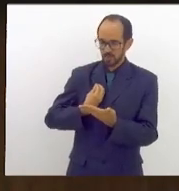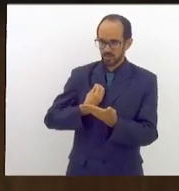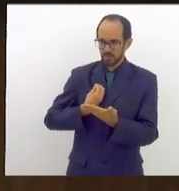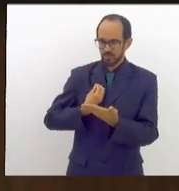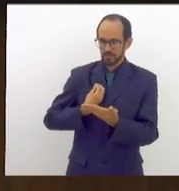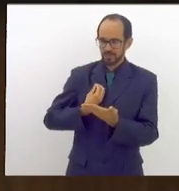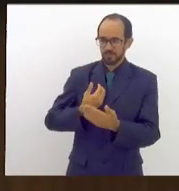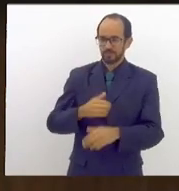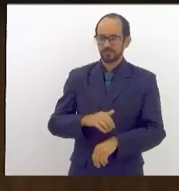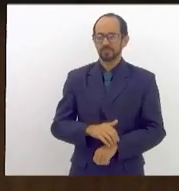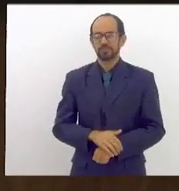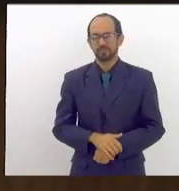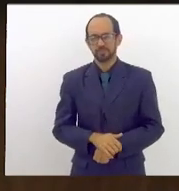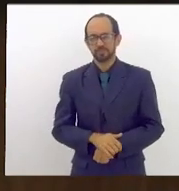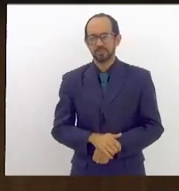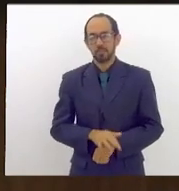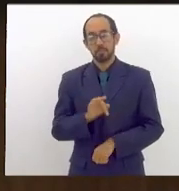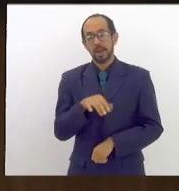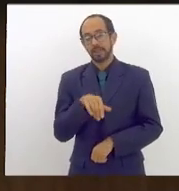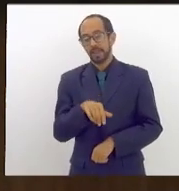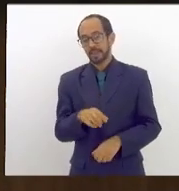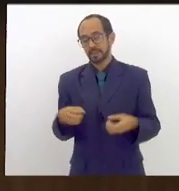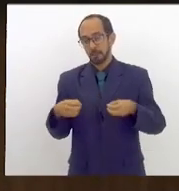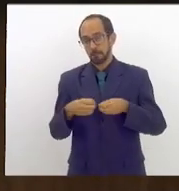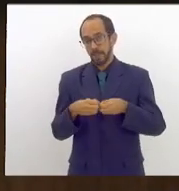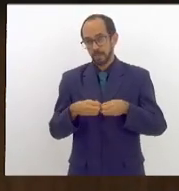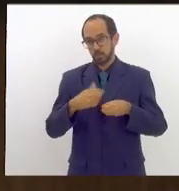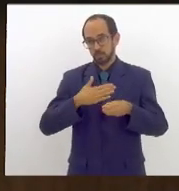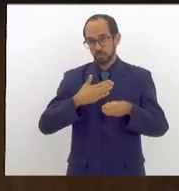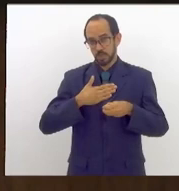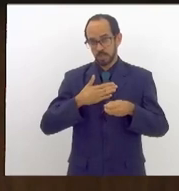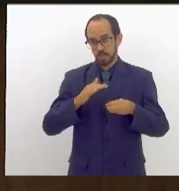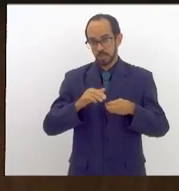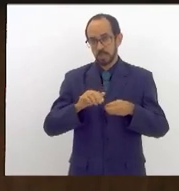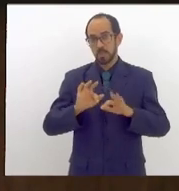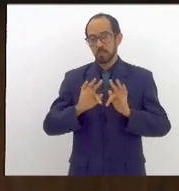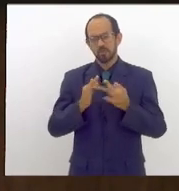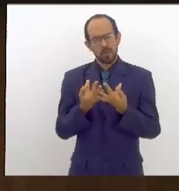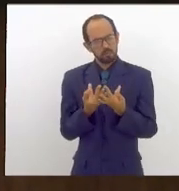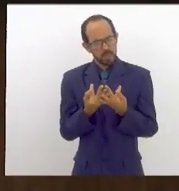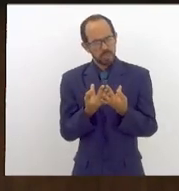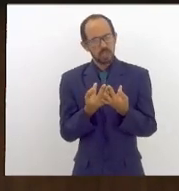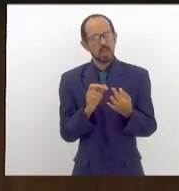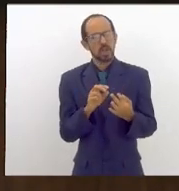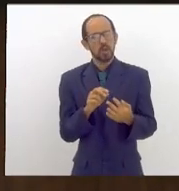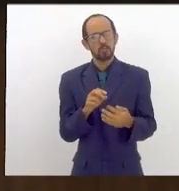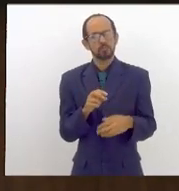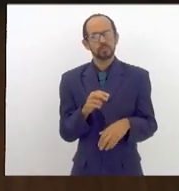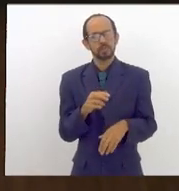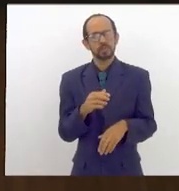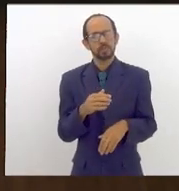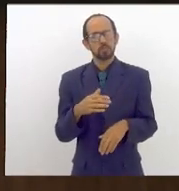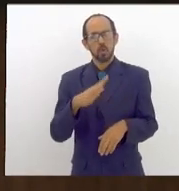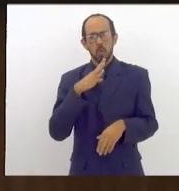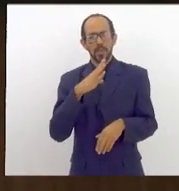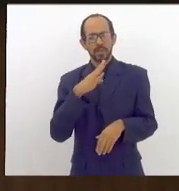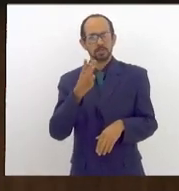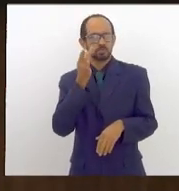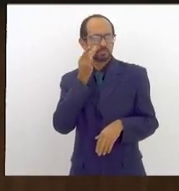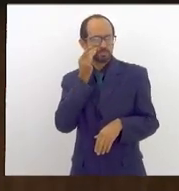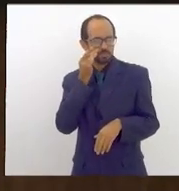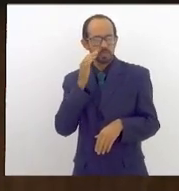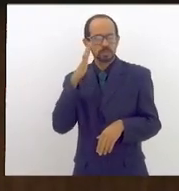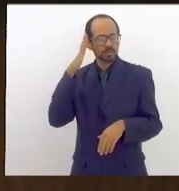eu para quem está perto de mim seja minha família quem não te conhece pessoalmente sabe o quanto eu venho